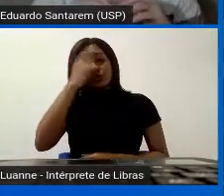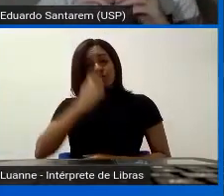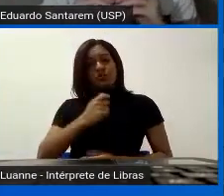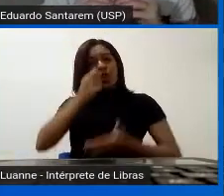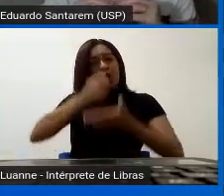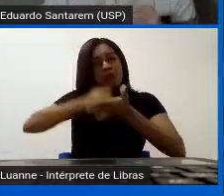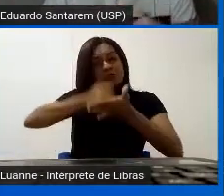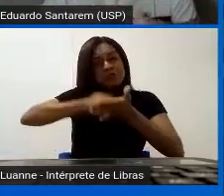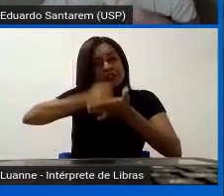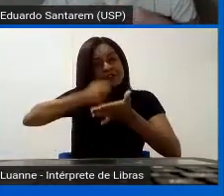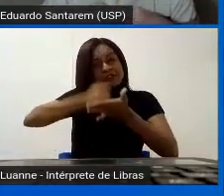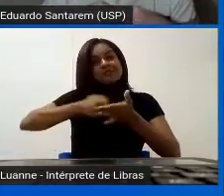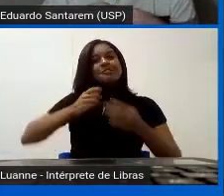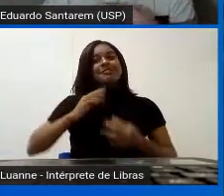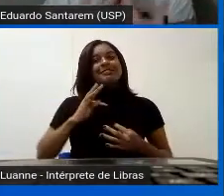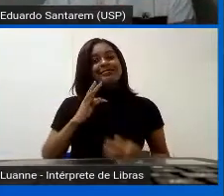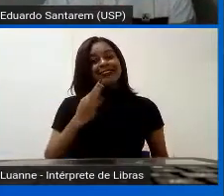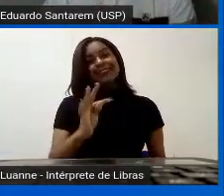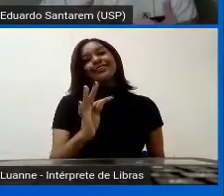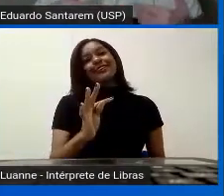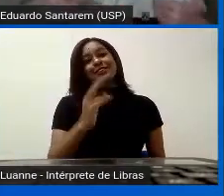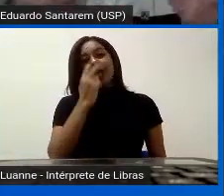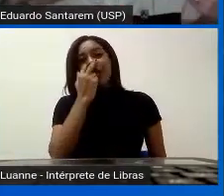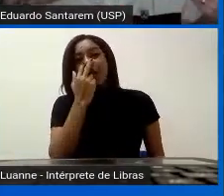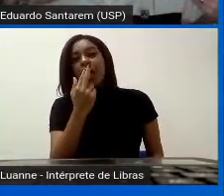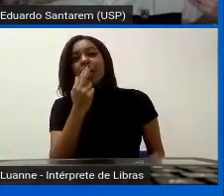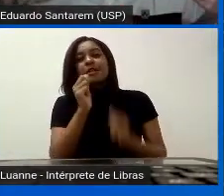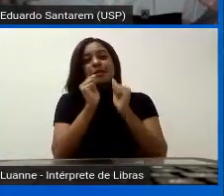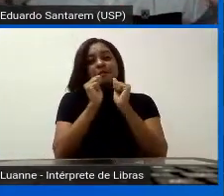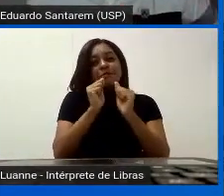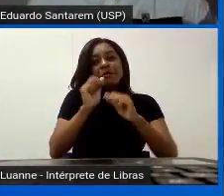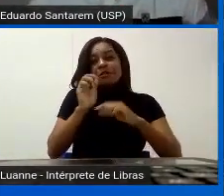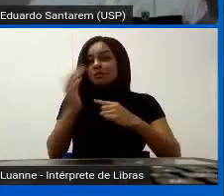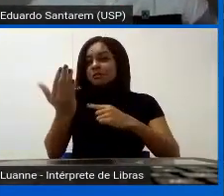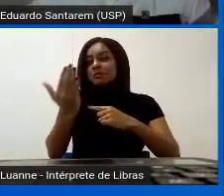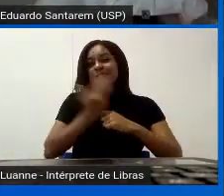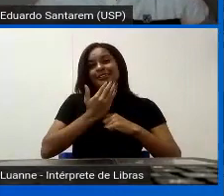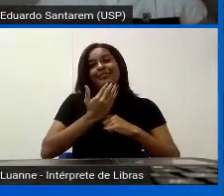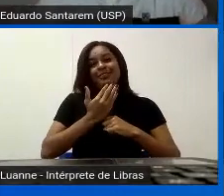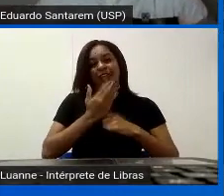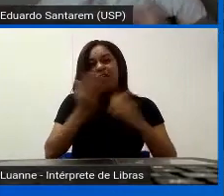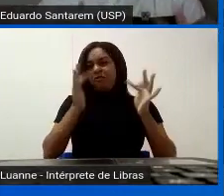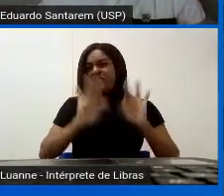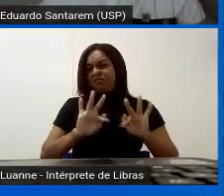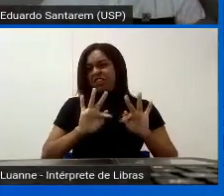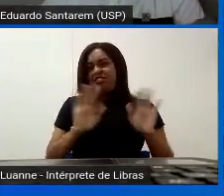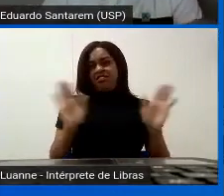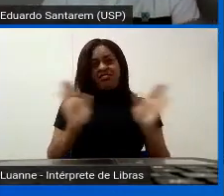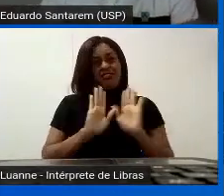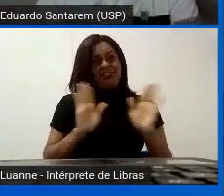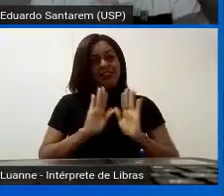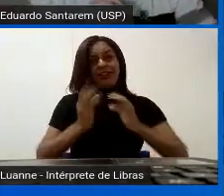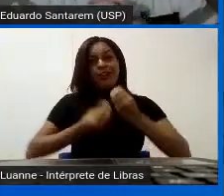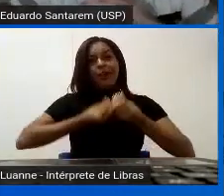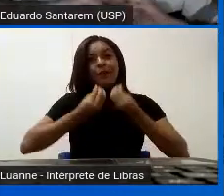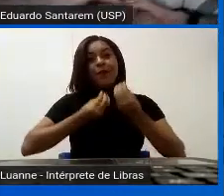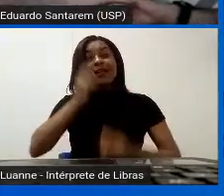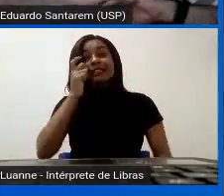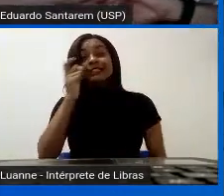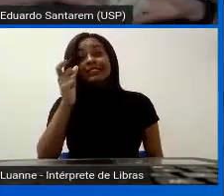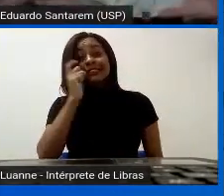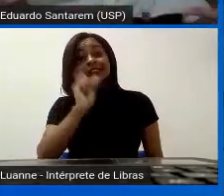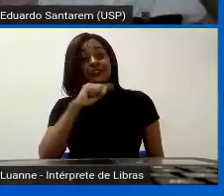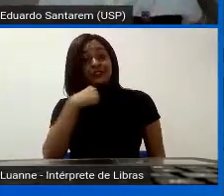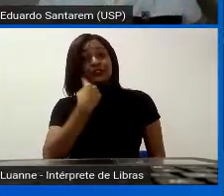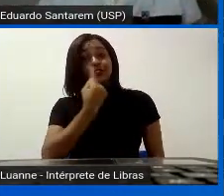da tecnologia eu acho que a tecnologia pode nos ajudar muito eu acho que ela não é o fim mas como meio ela é muito interessante e a gente tem